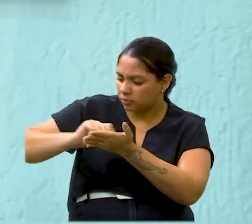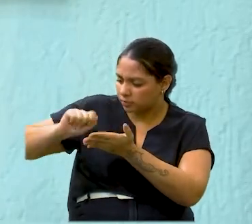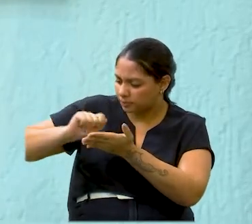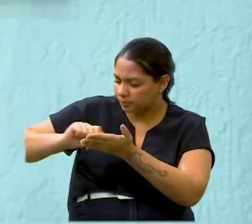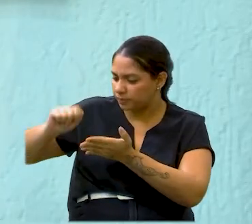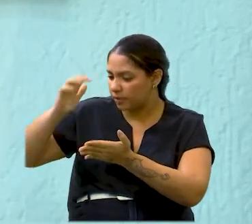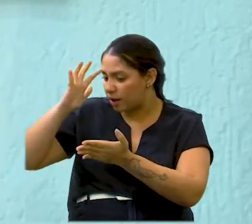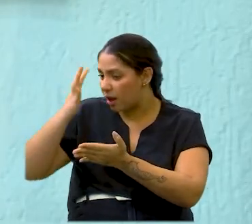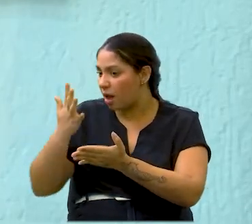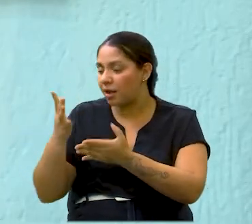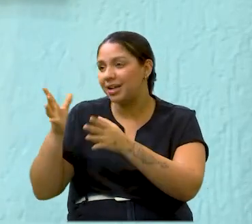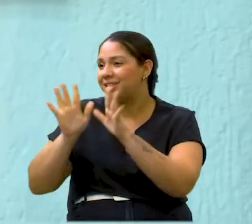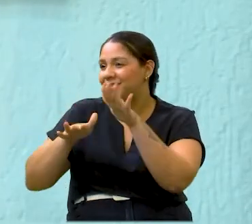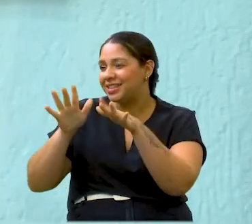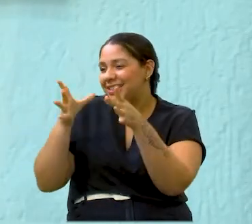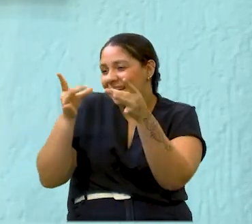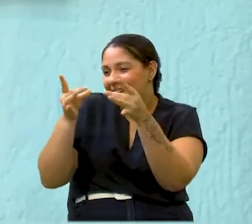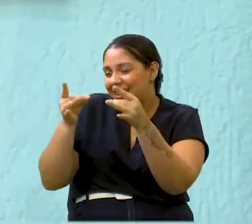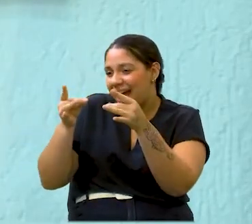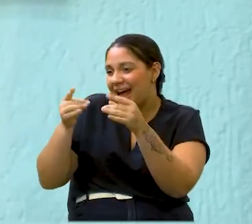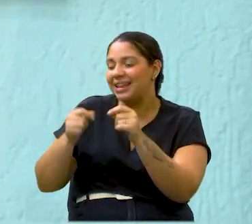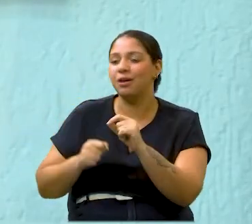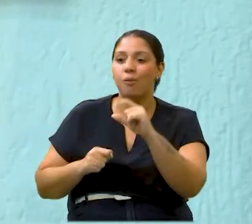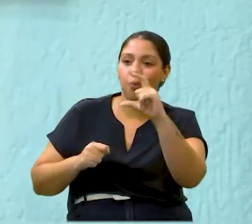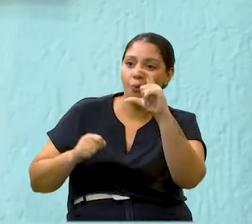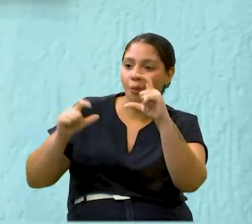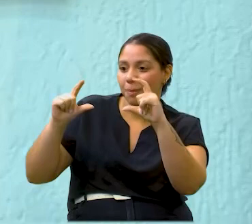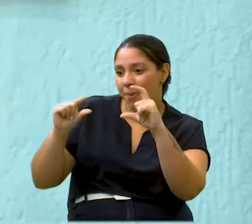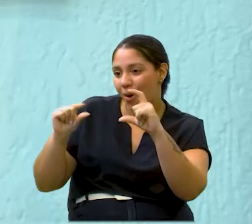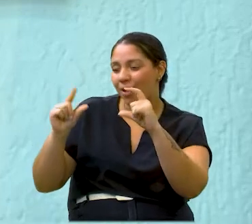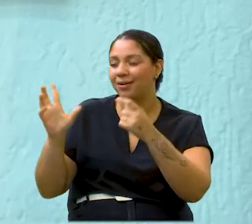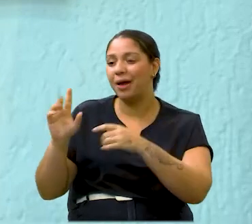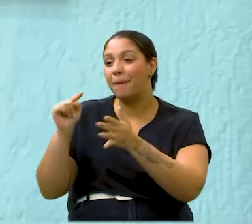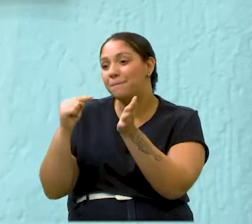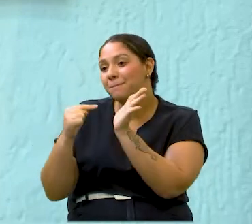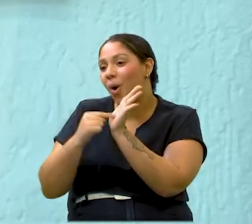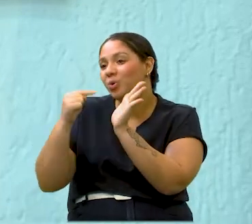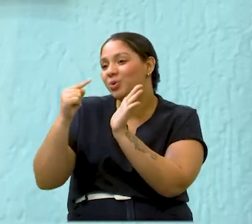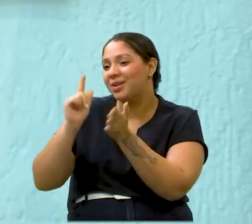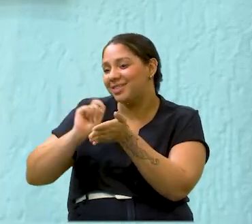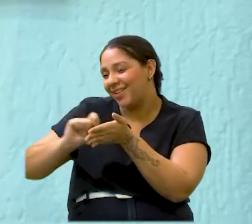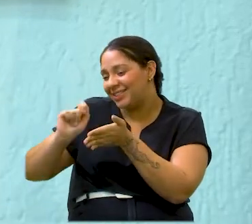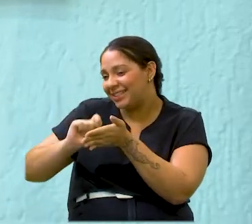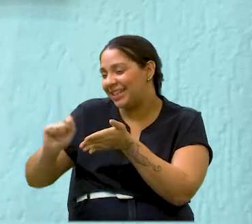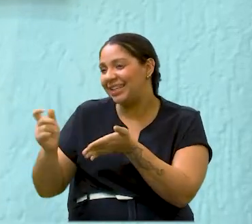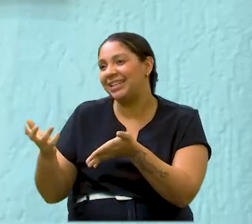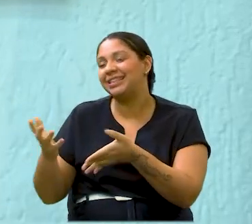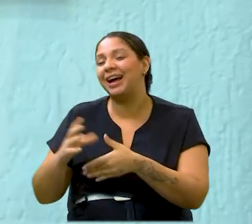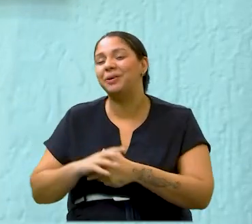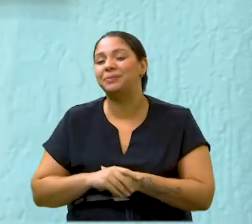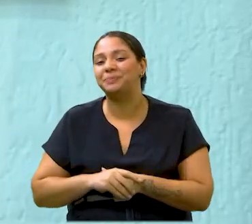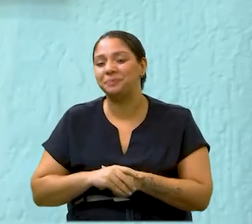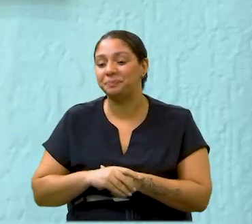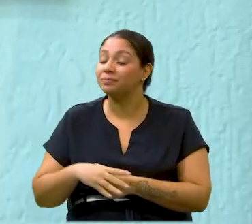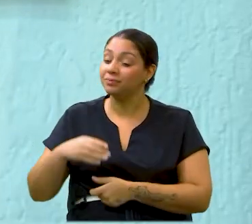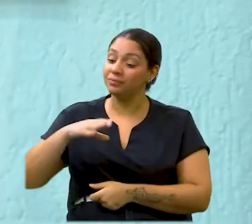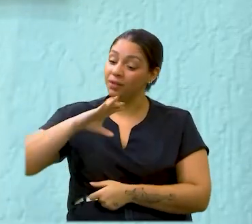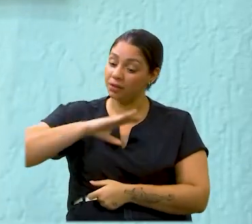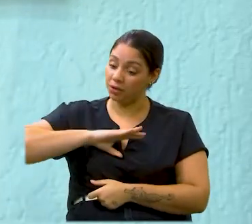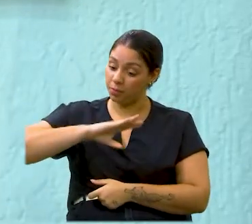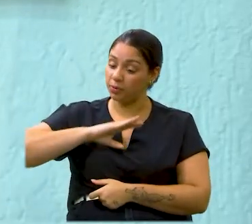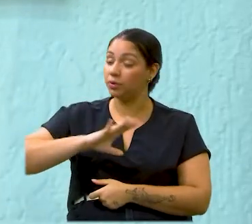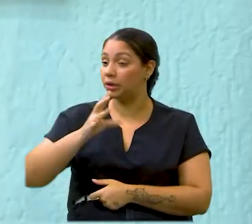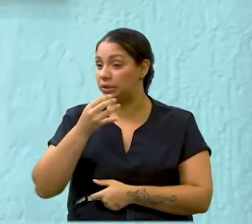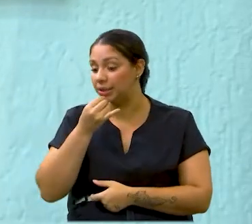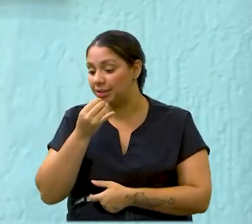escrita, desde o pequeno detalhe, uma letra maiúscula, letra minúscula, a pontuação, tá? Então, o